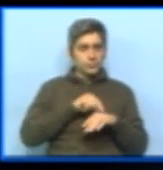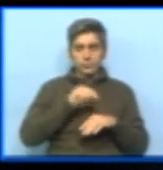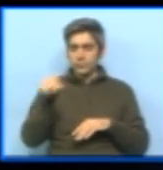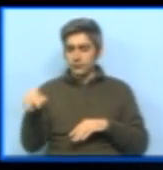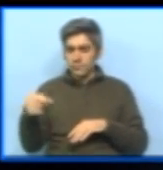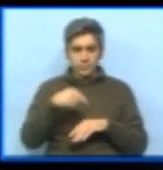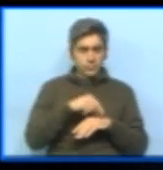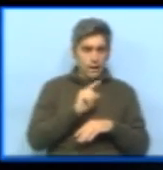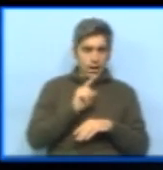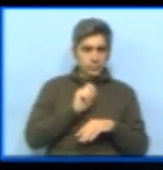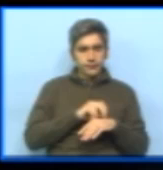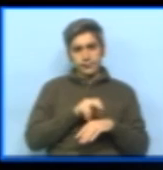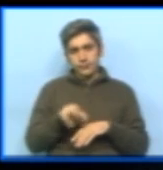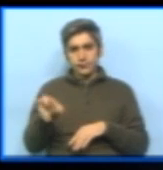outro,